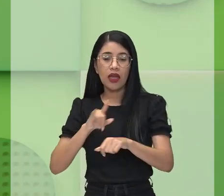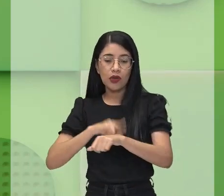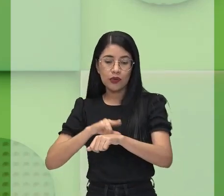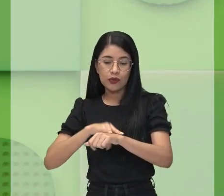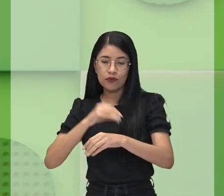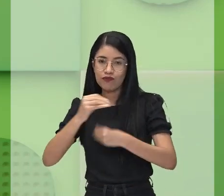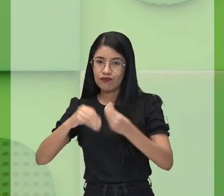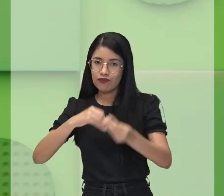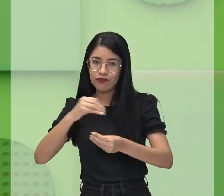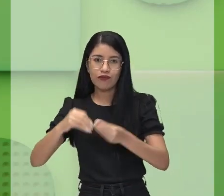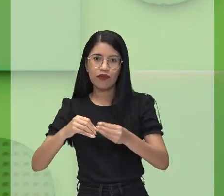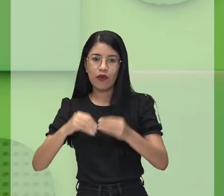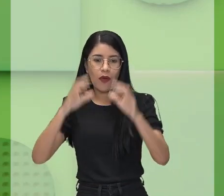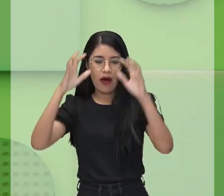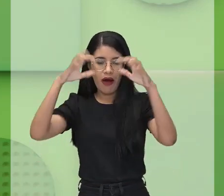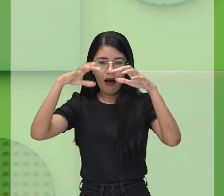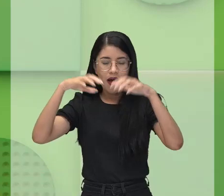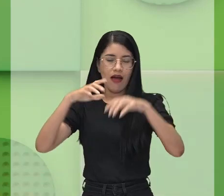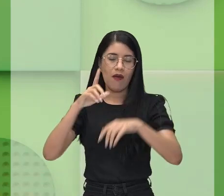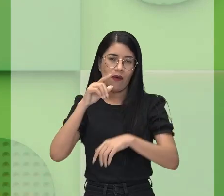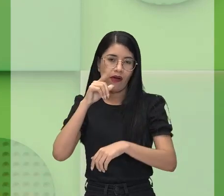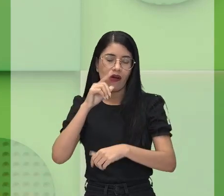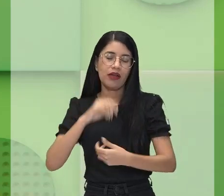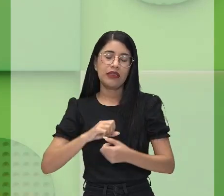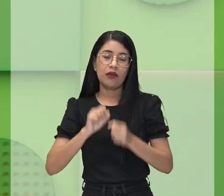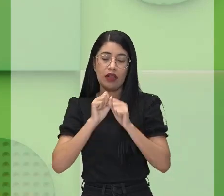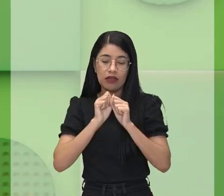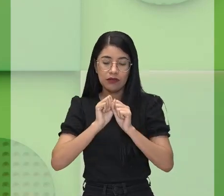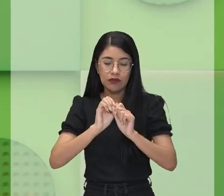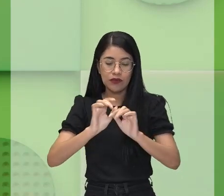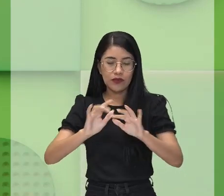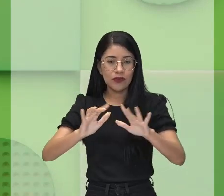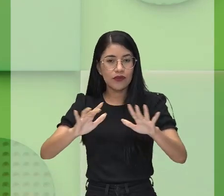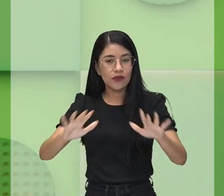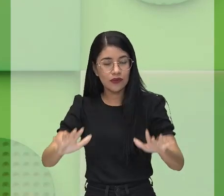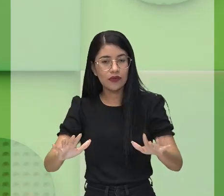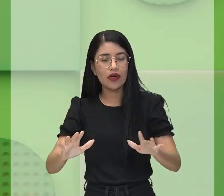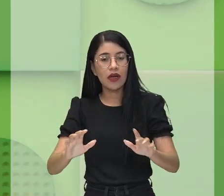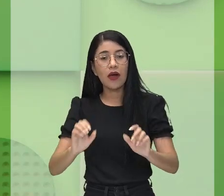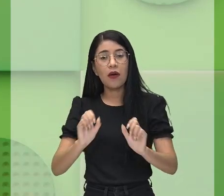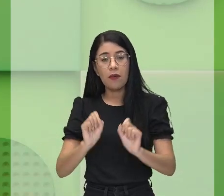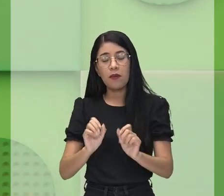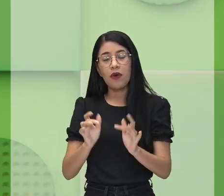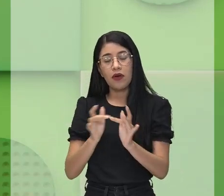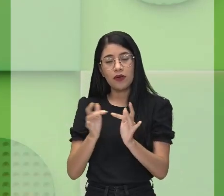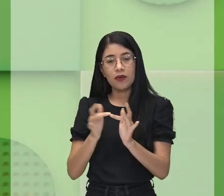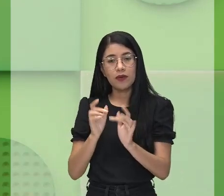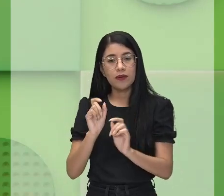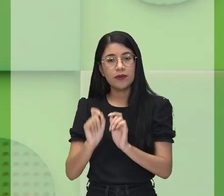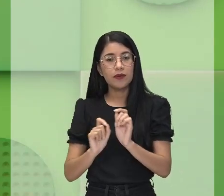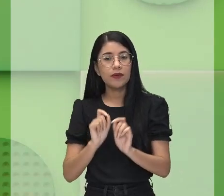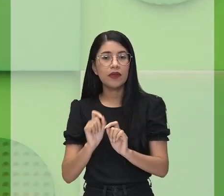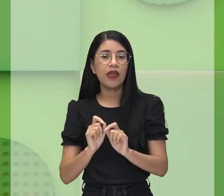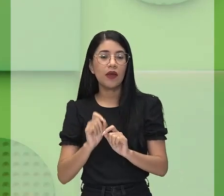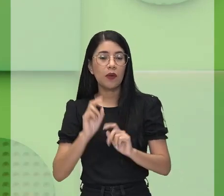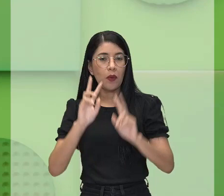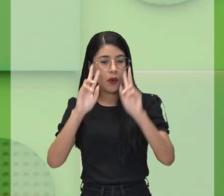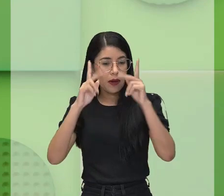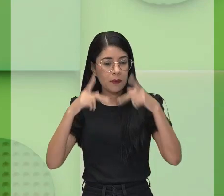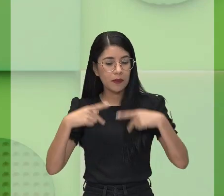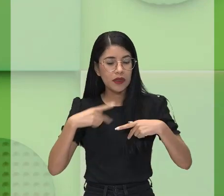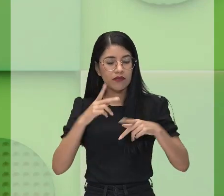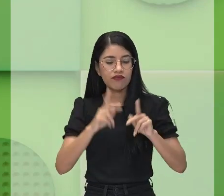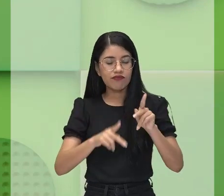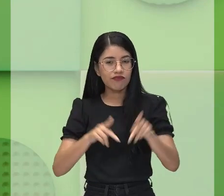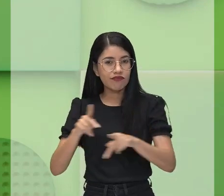misturou com a água. E aí ela é espalhada e pode ter contato com as pessoas, né, que estão